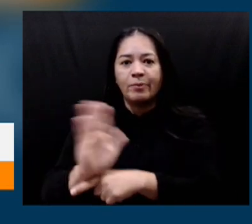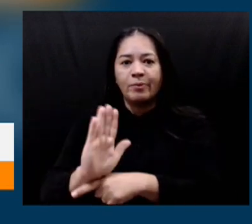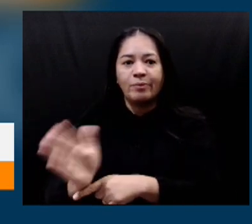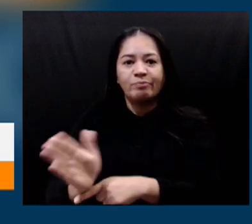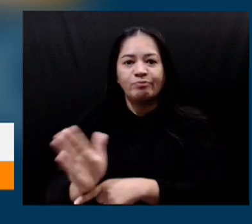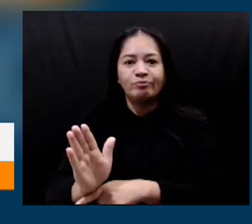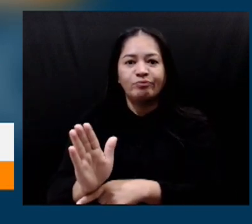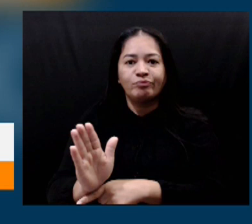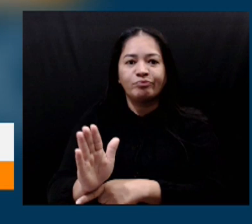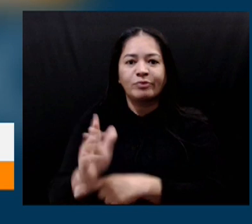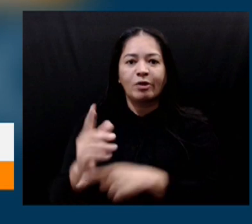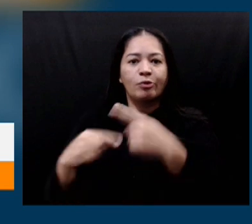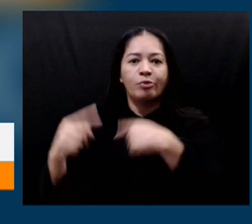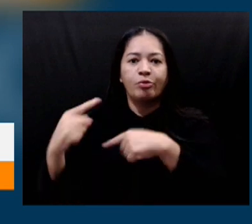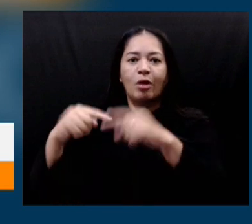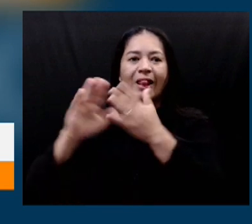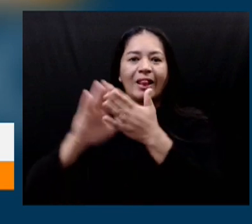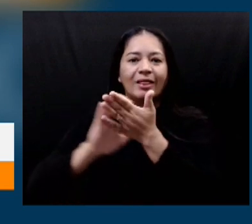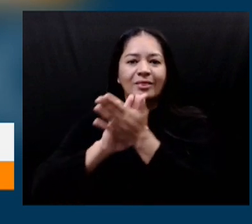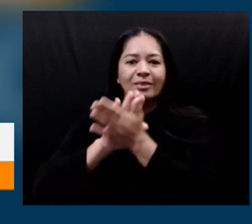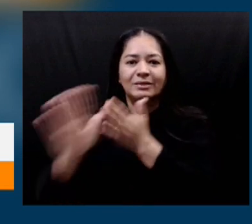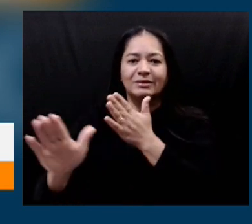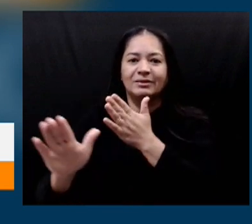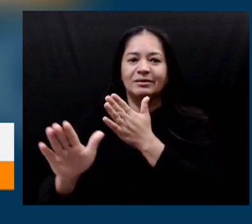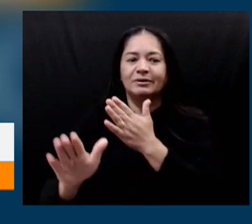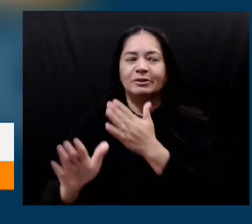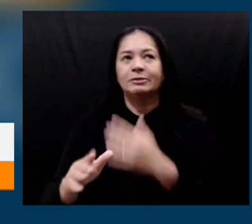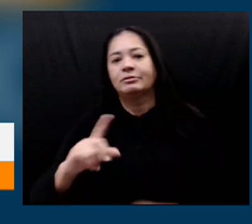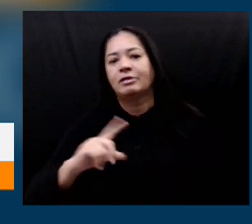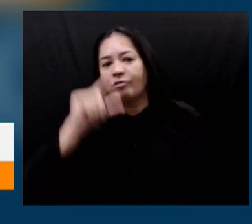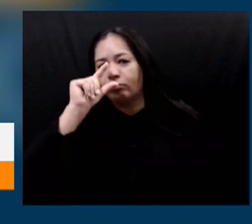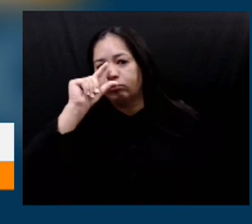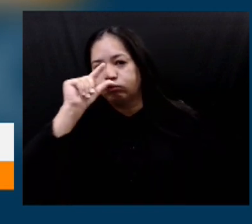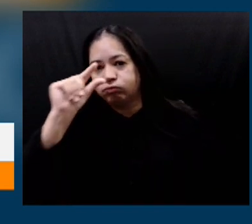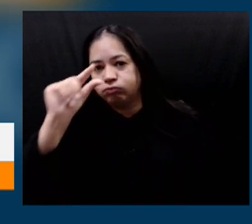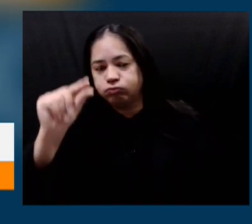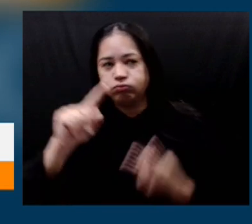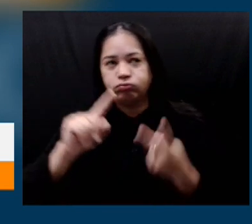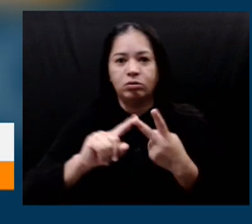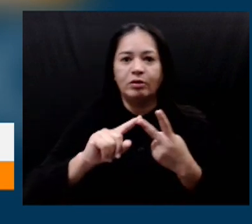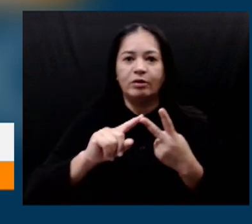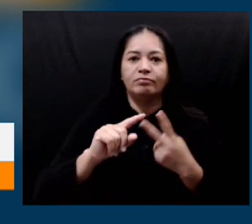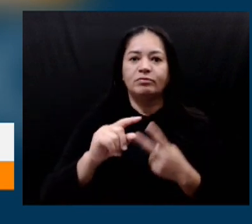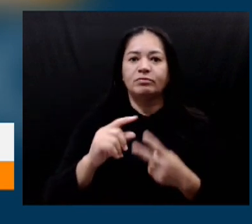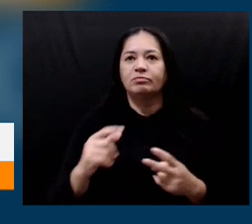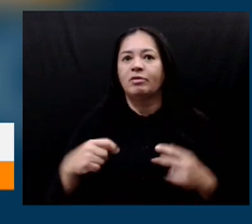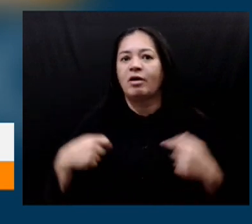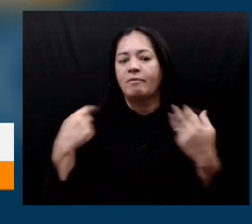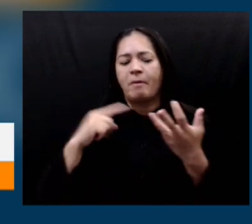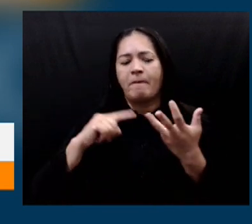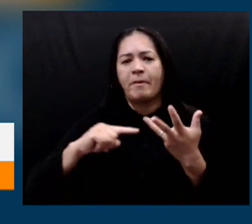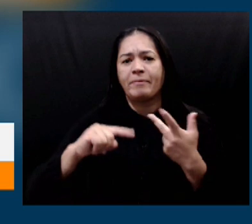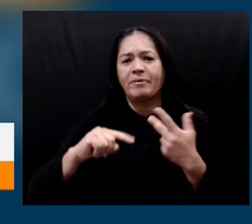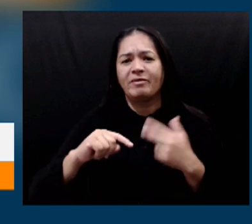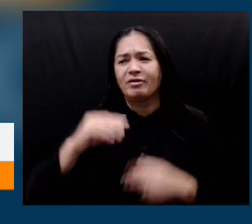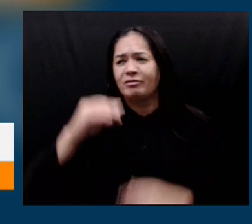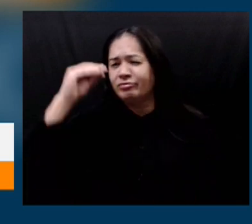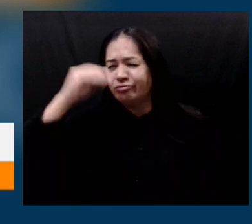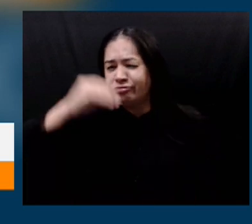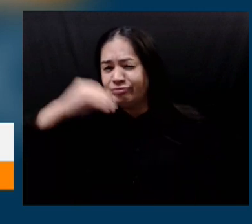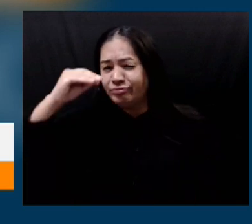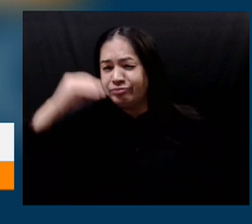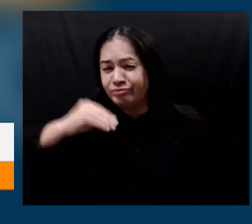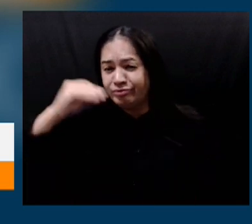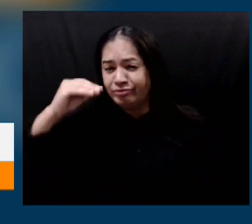decolaram, né? Teve o Pinóquio, a Fantasia, foram fracassos de